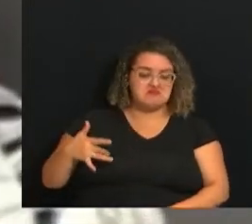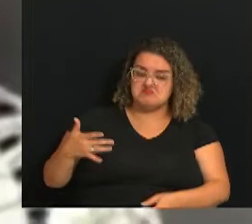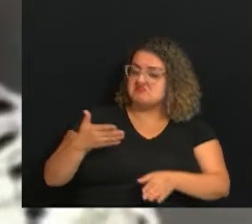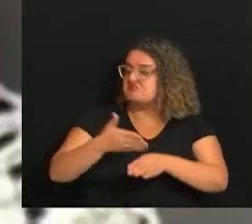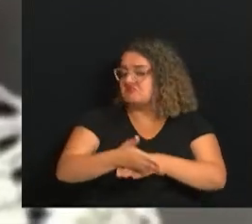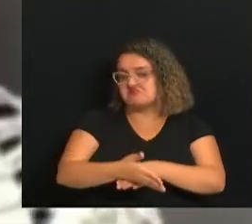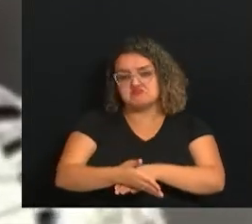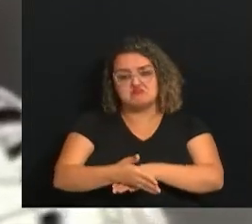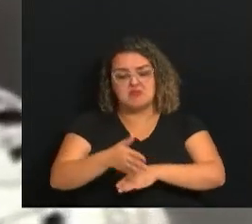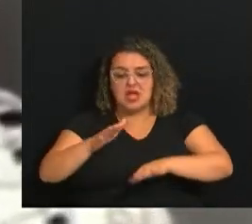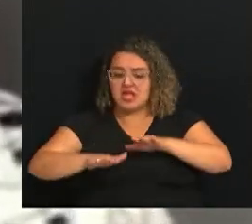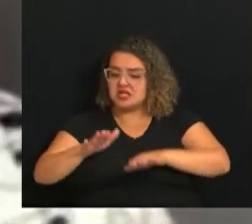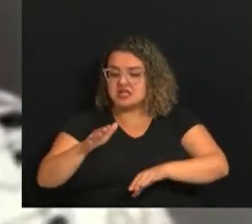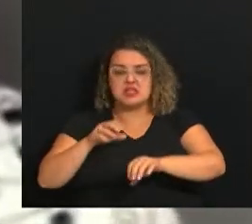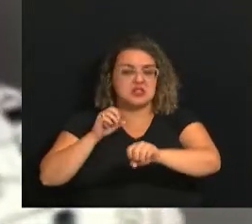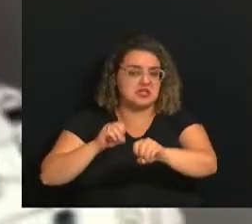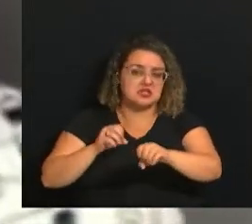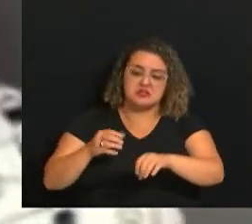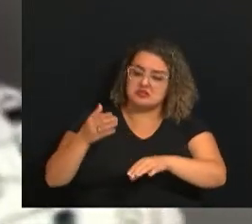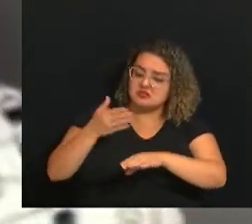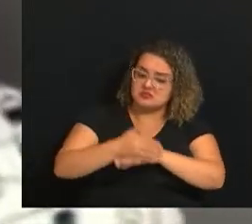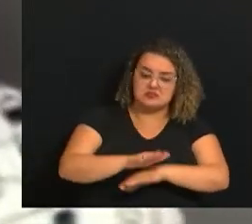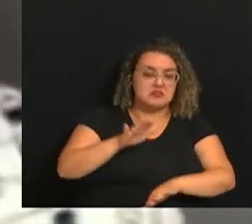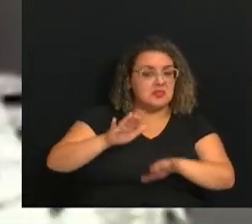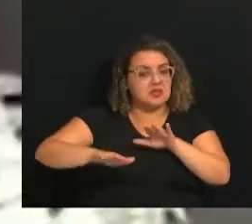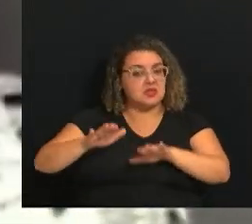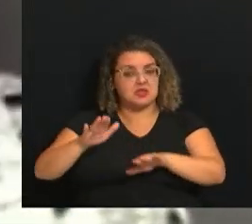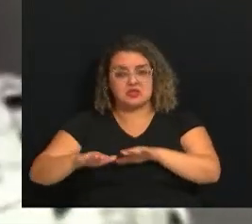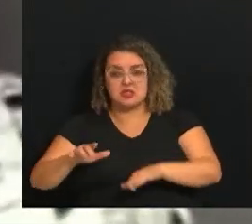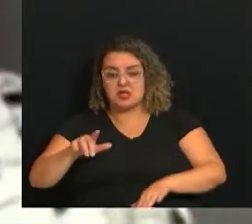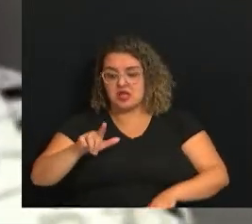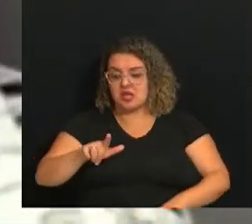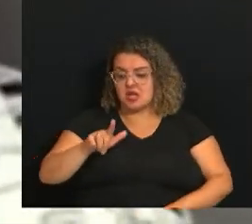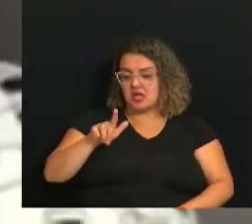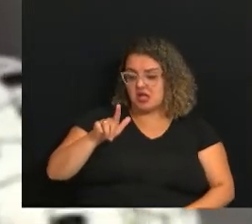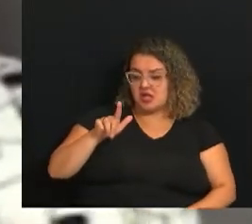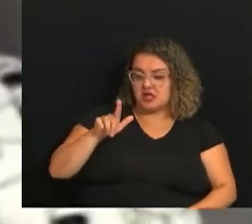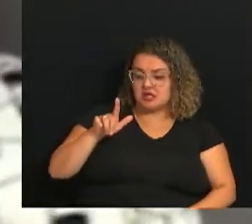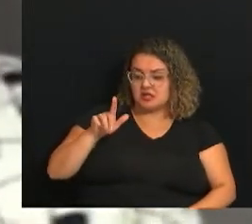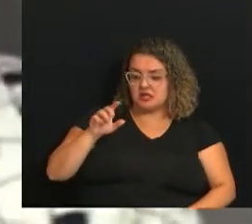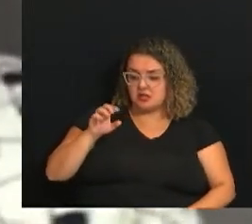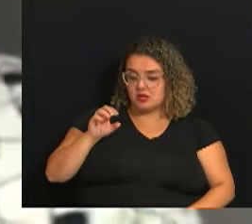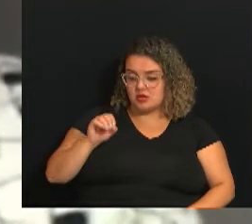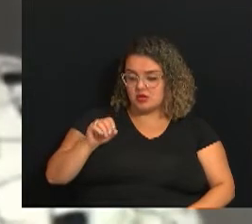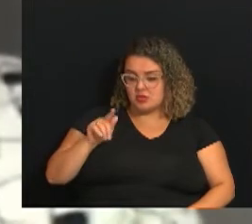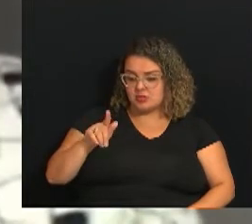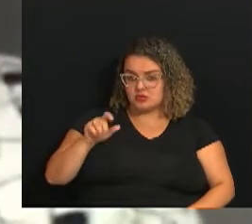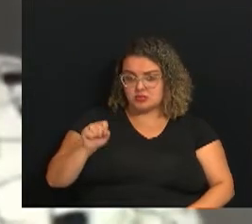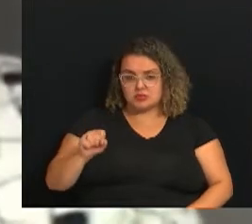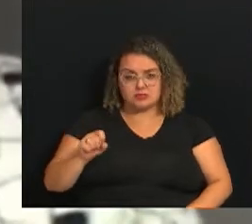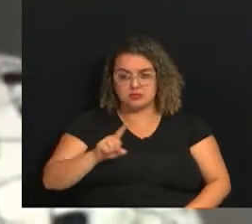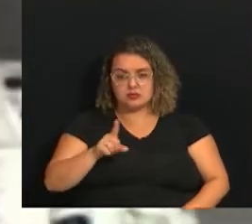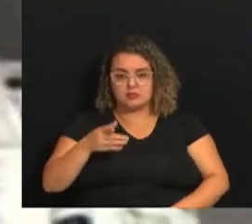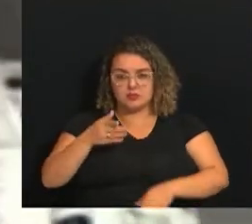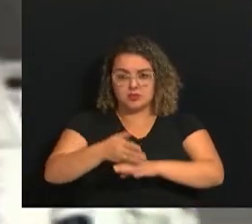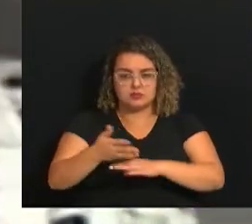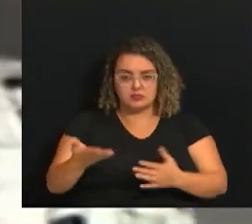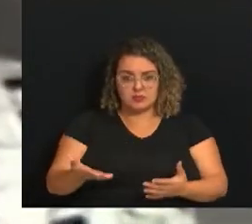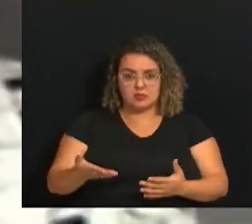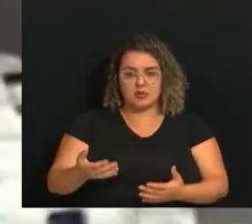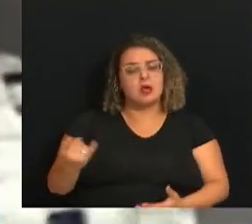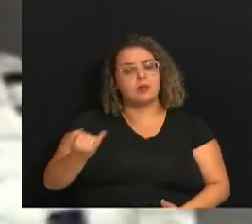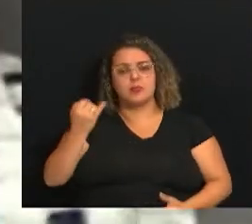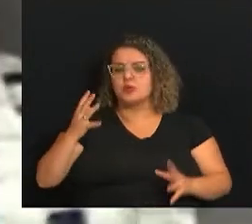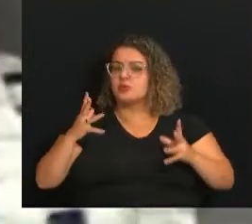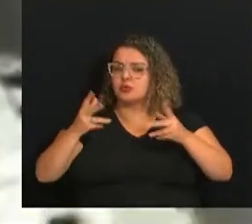ora a educação não participava, ora as ONGs não participavam, e é necessário que todos participem dessas